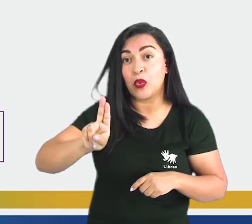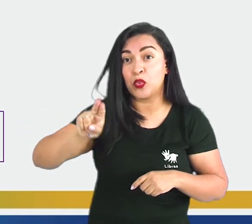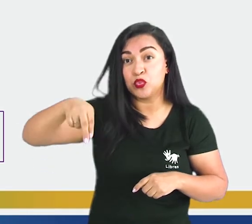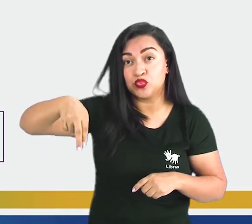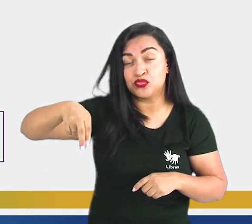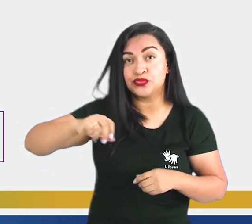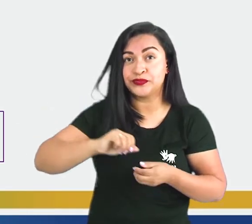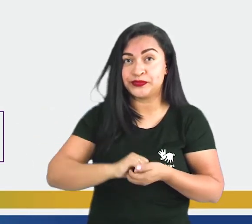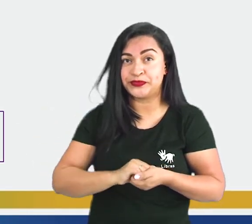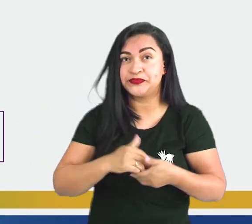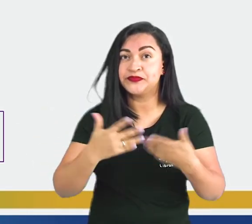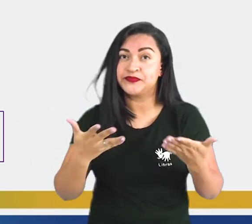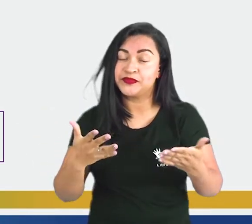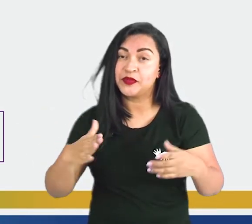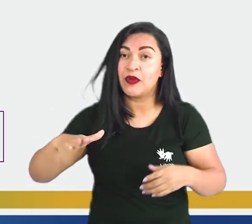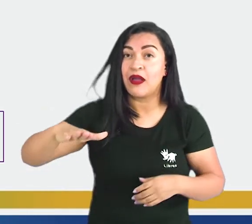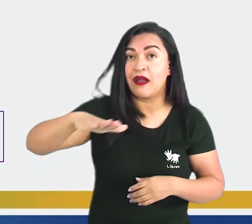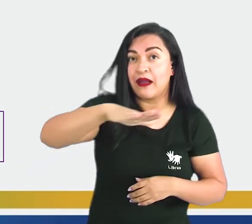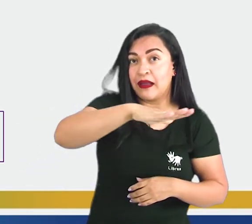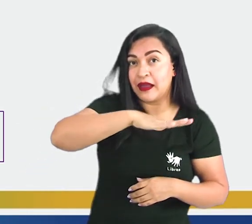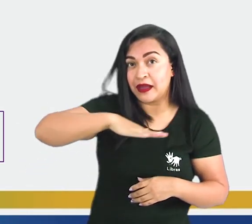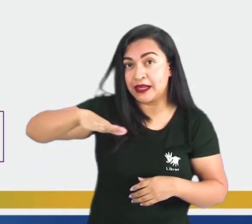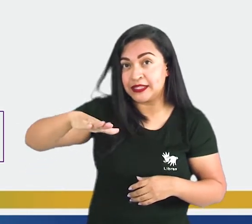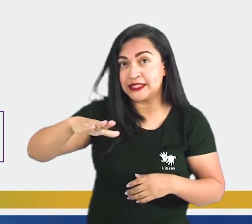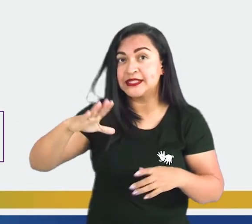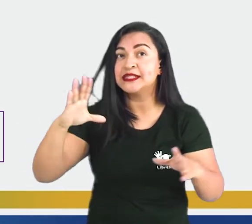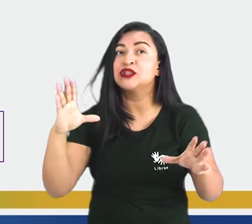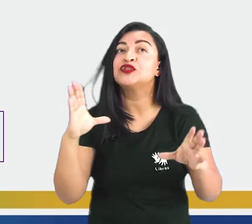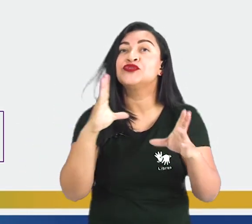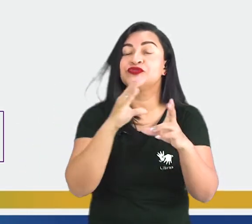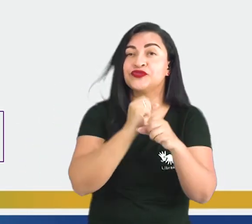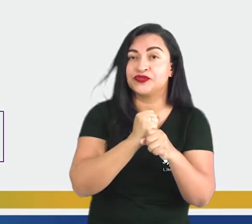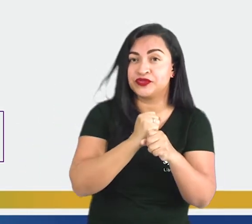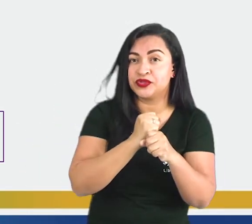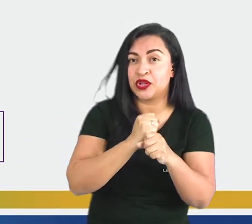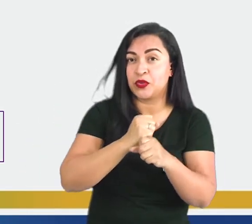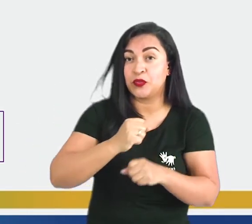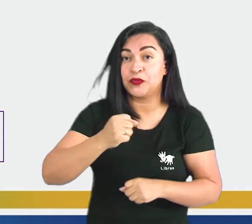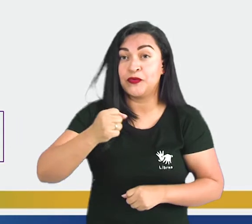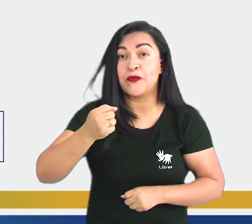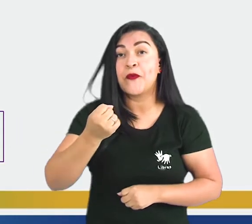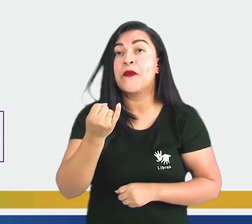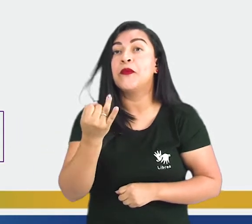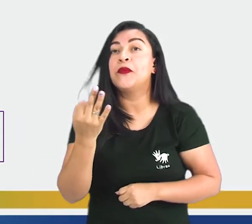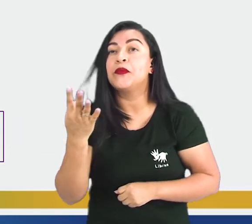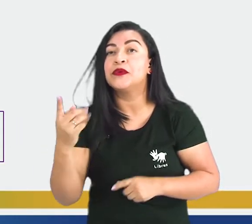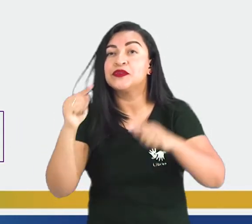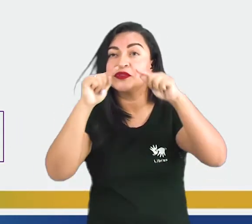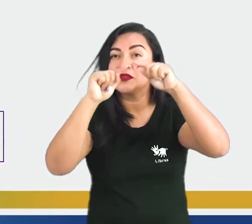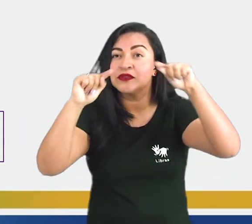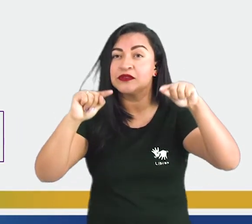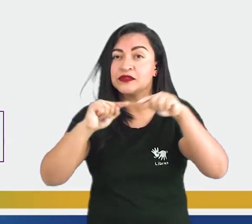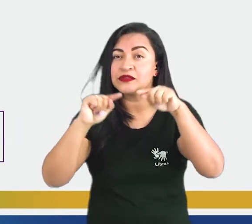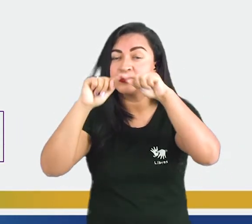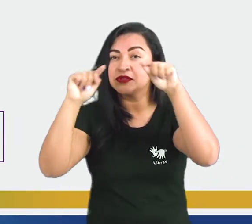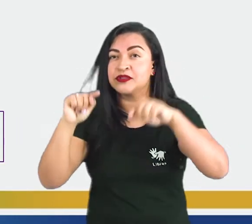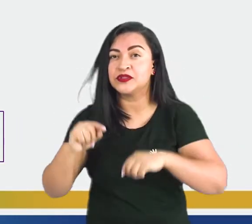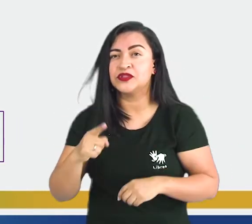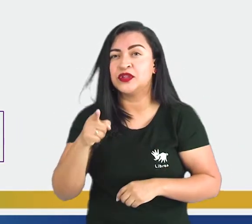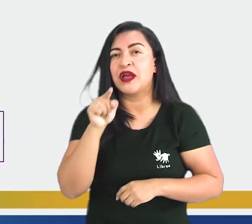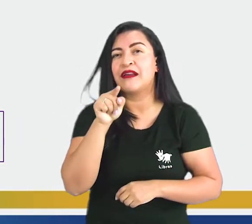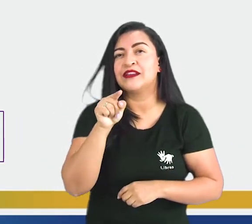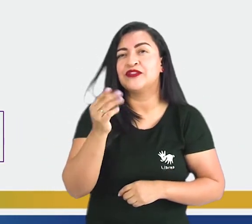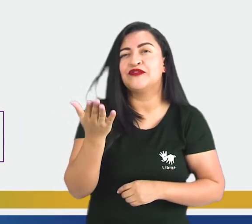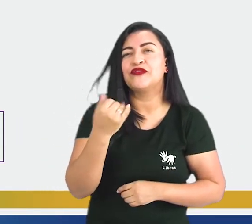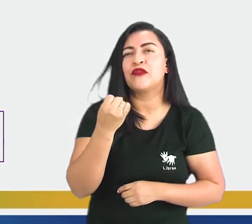Então, a área dessa figura será igual à quantidade de quadradinhos. Se você contar comigo direitinho, observe